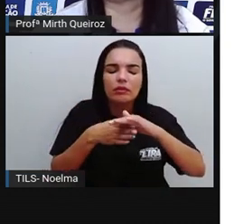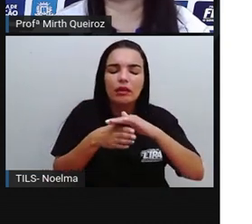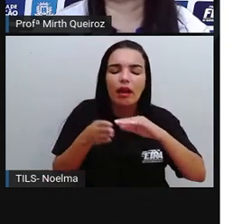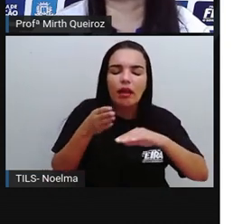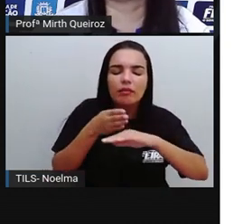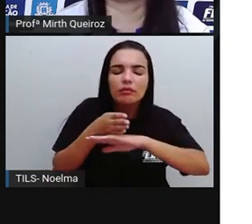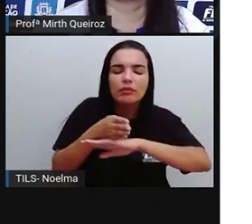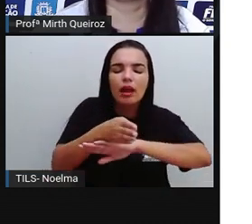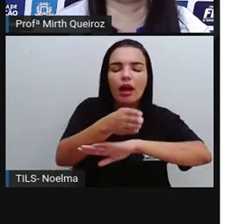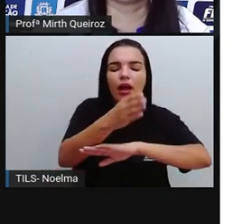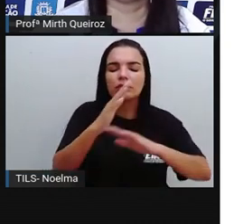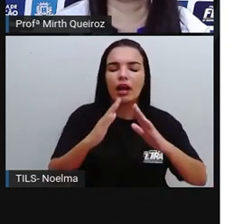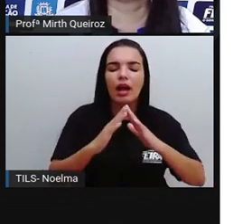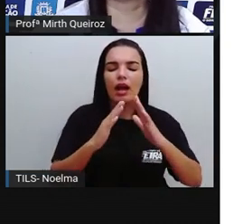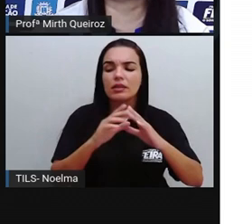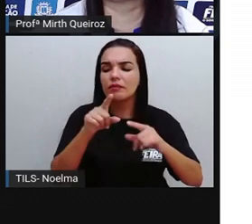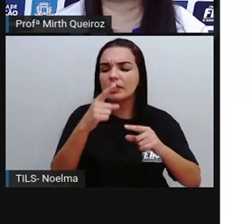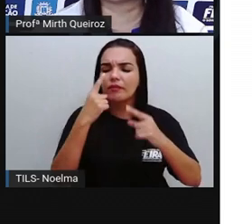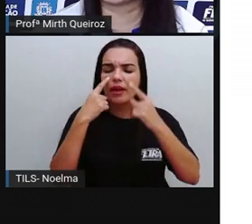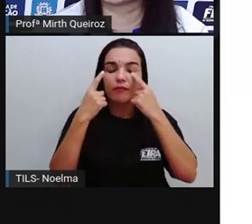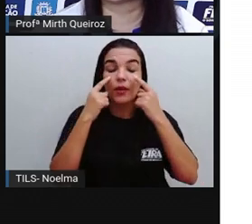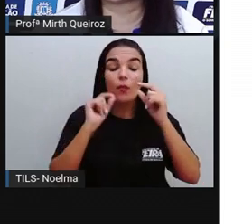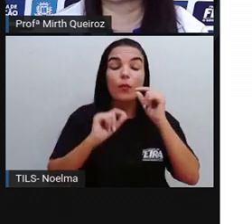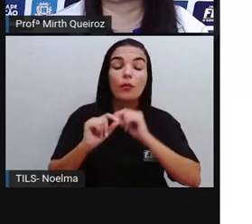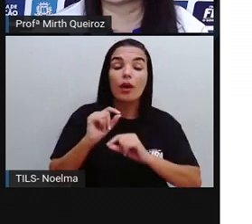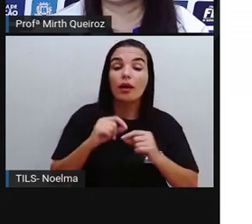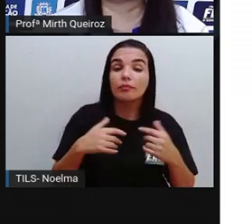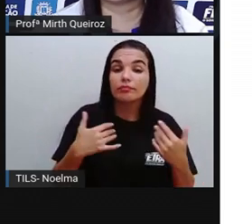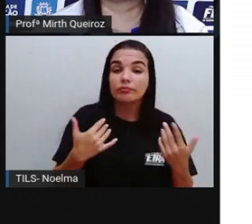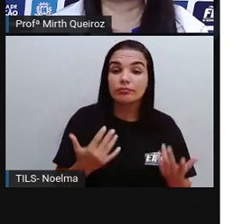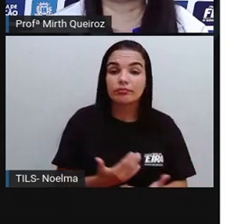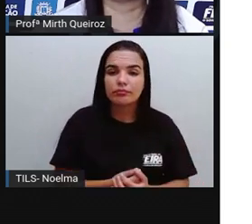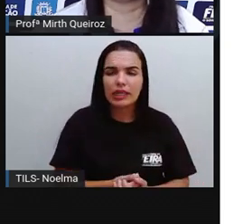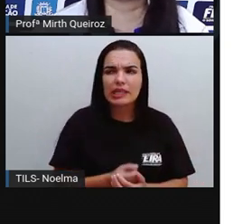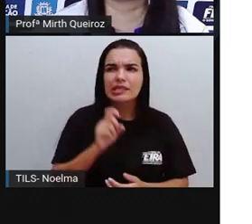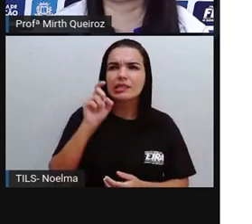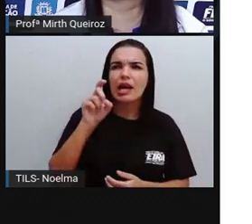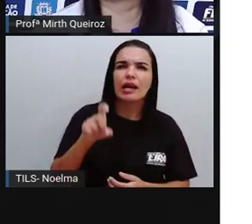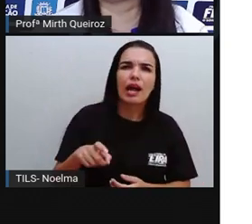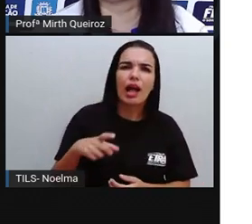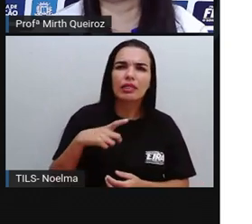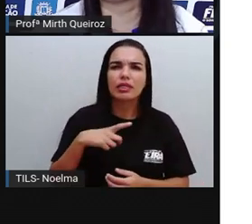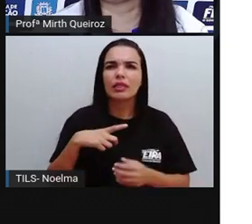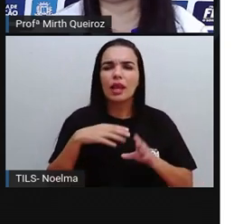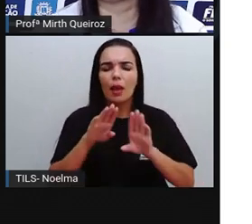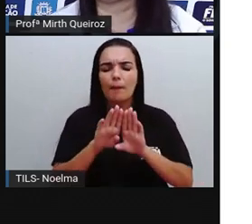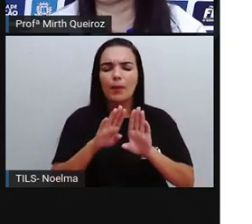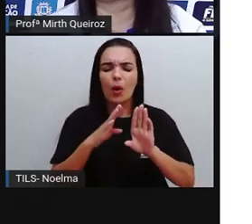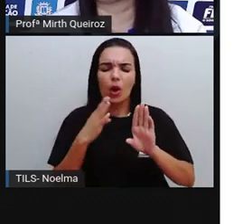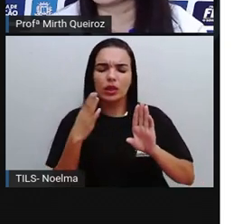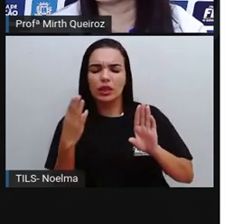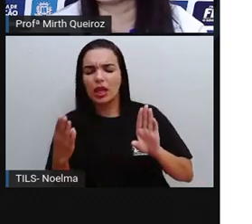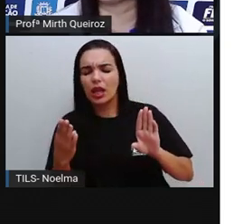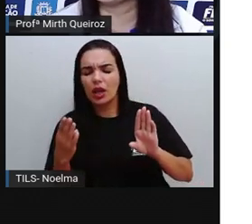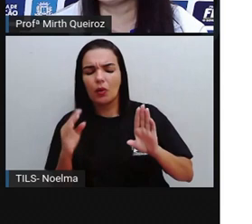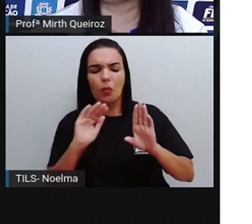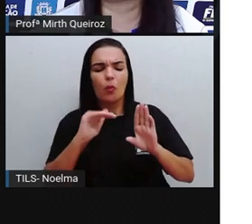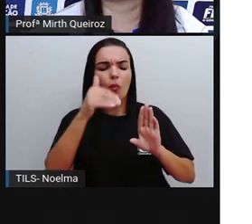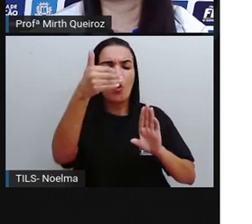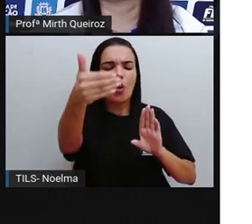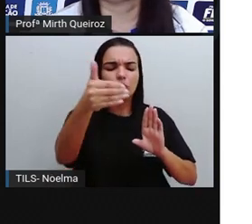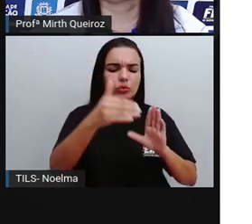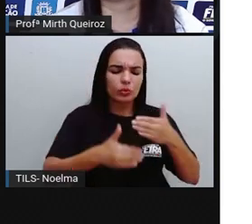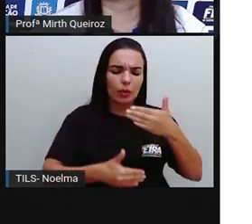vocês vão ver aí ao fundo dessa casa? Será se tem algum portão que dá para o outro lado do